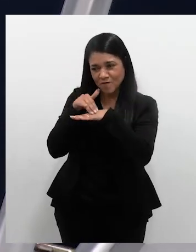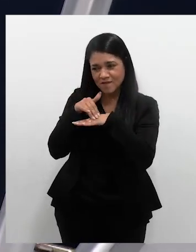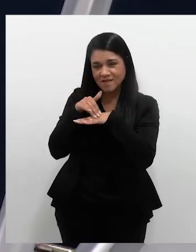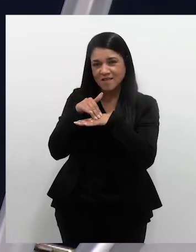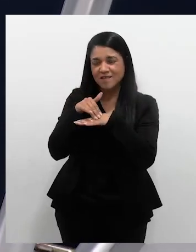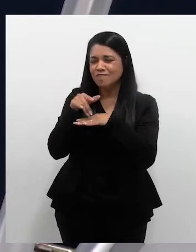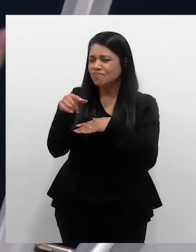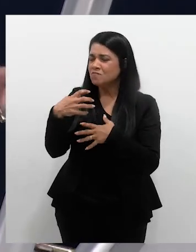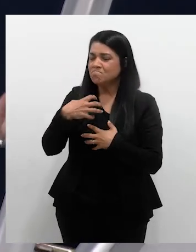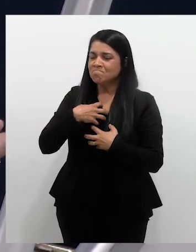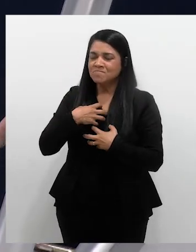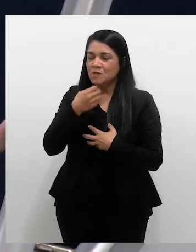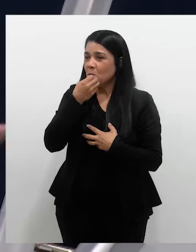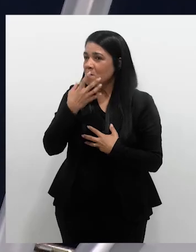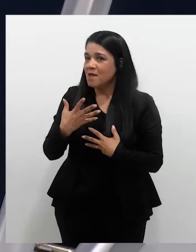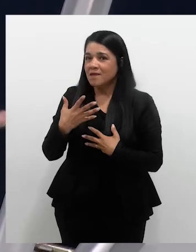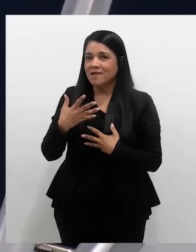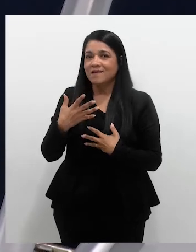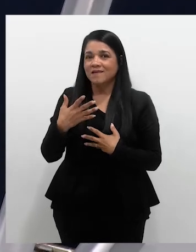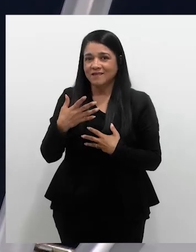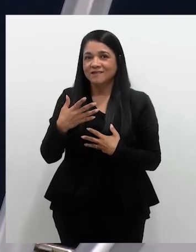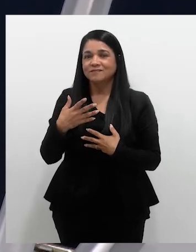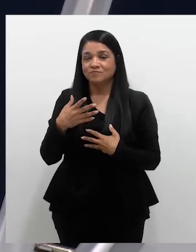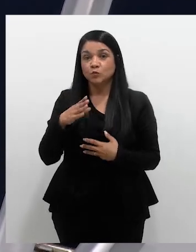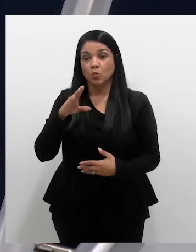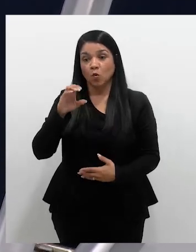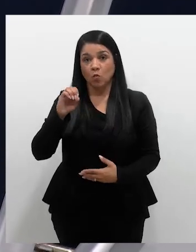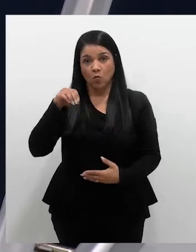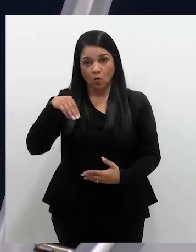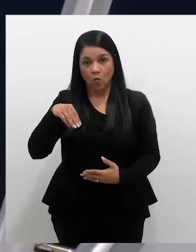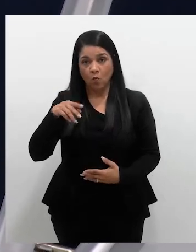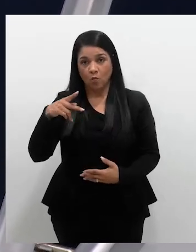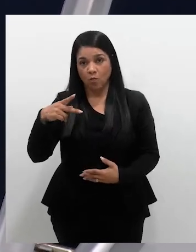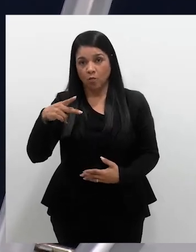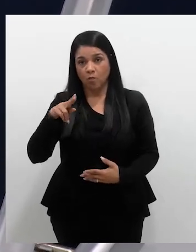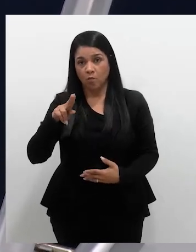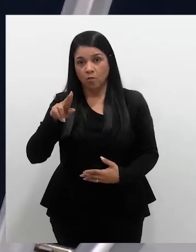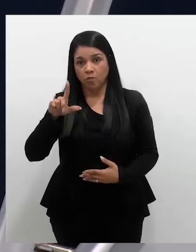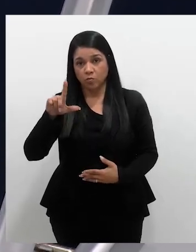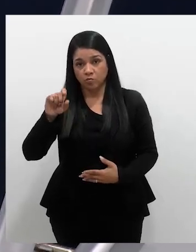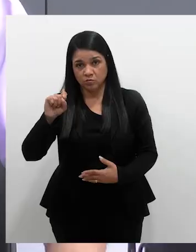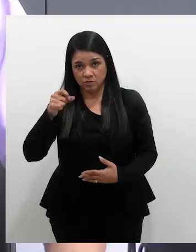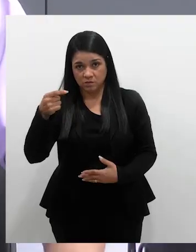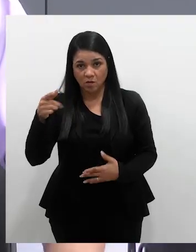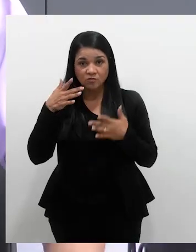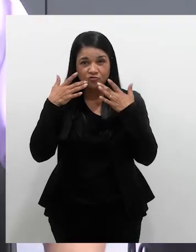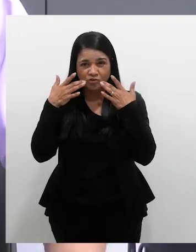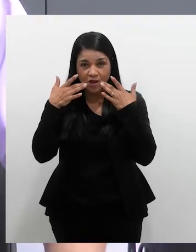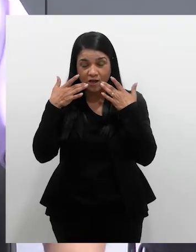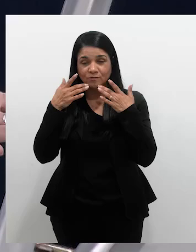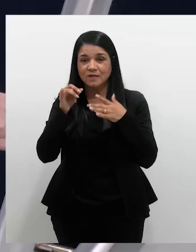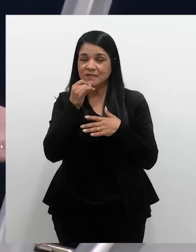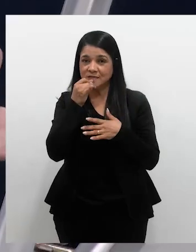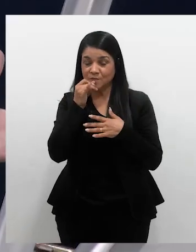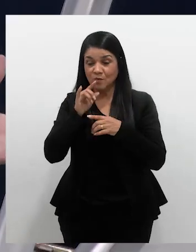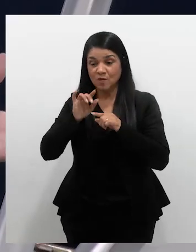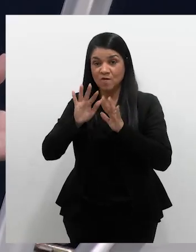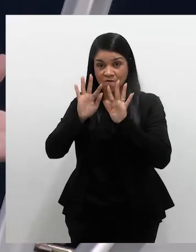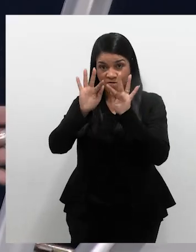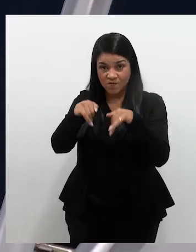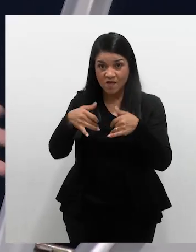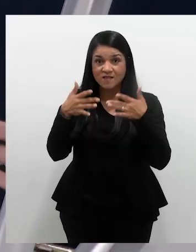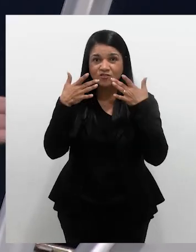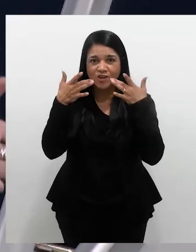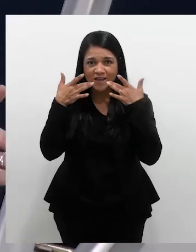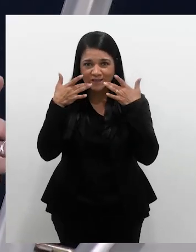fala assim, olha, isso me fez tão bem. Isso acontecia muito com Compulsão, muito. Uma história, por exemplo. Eu atendia, após a